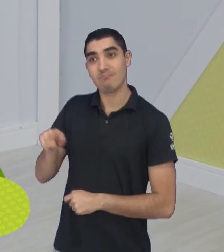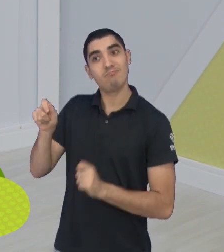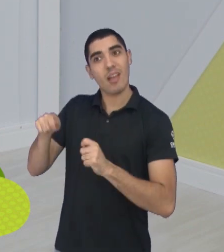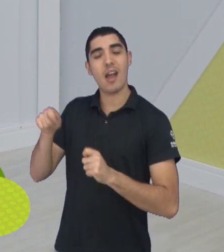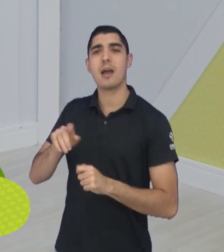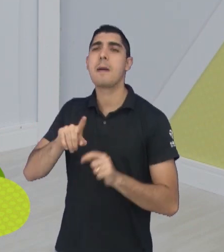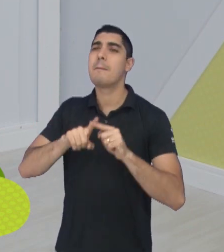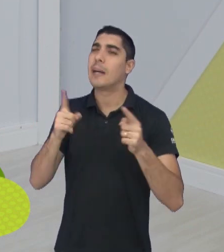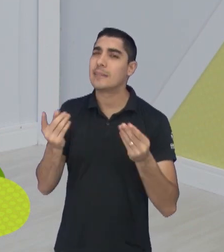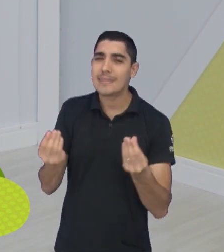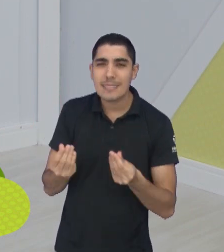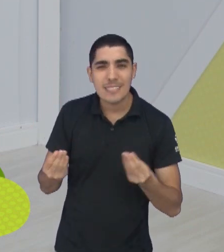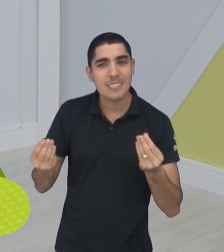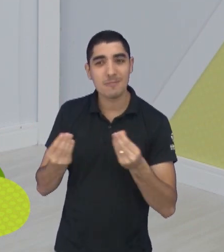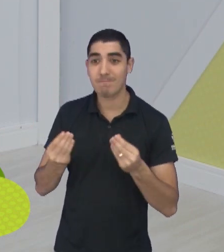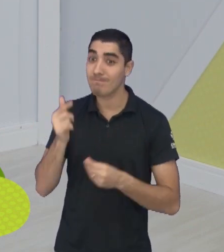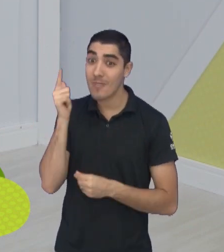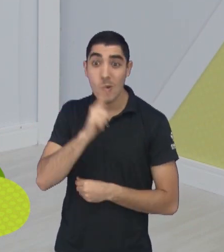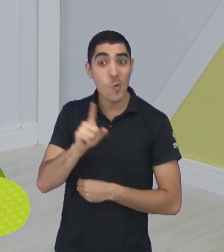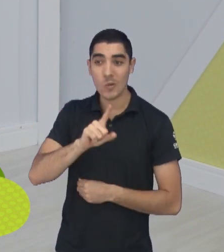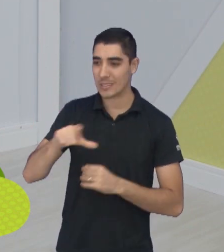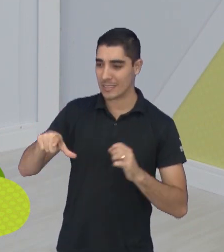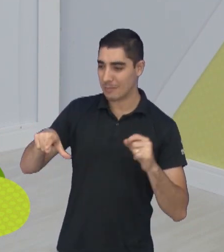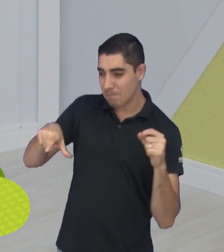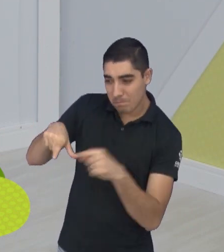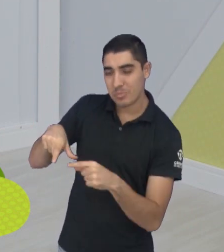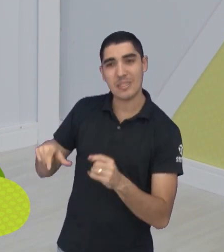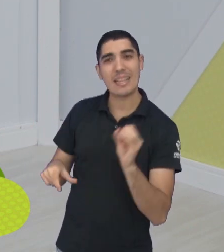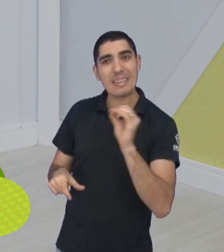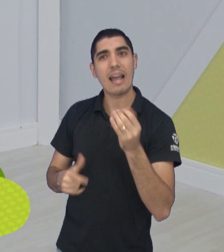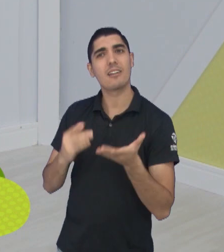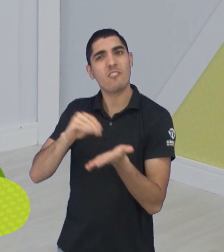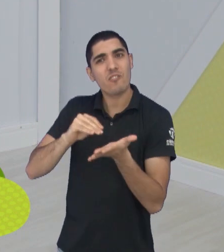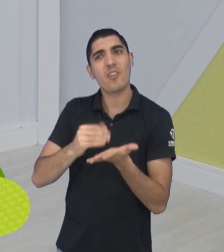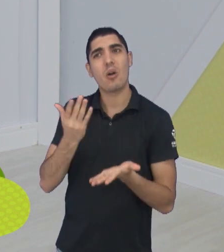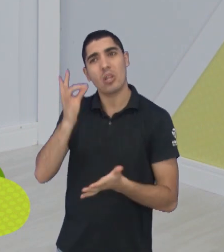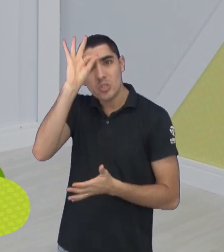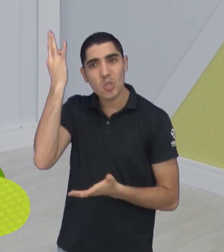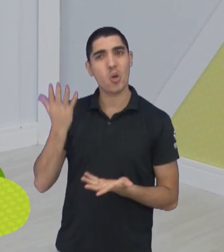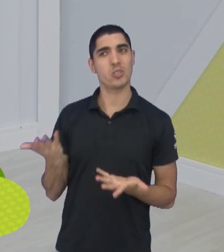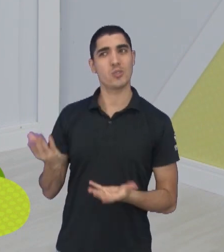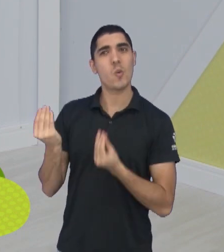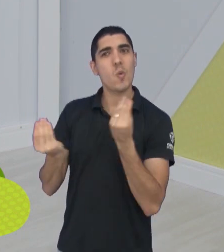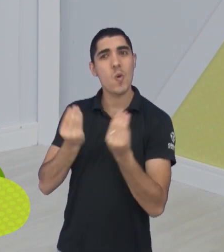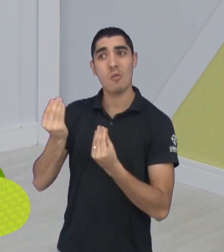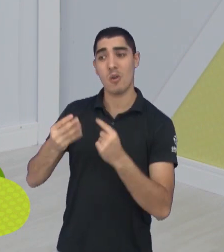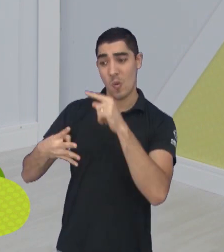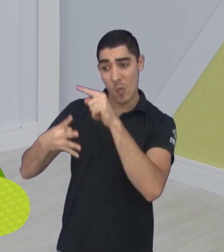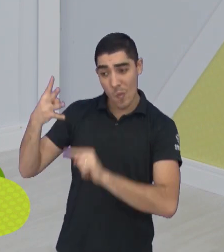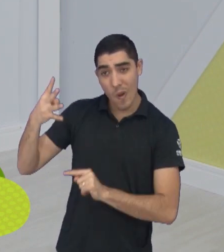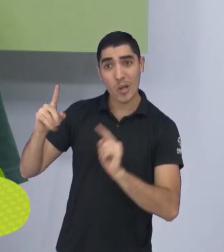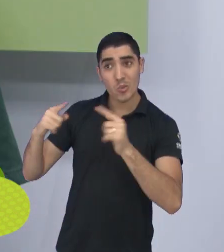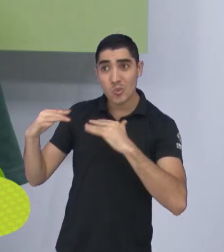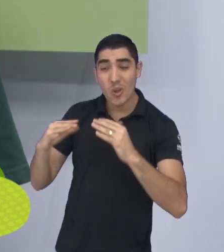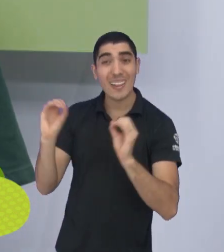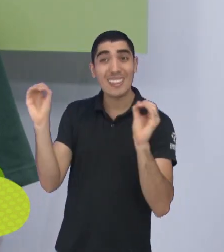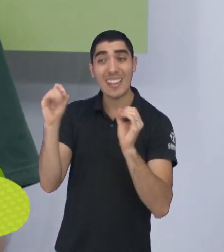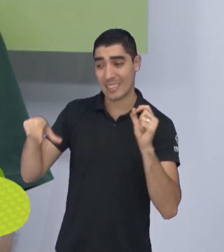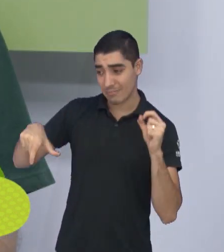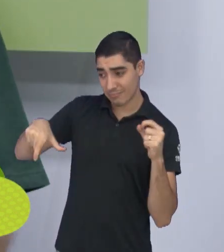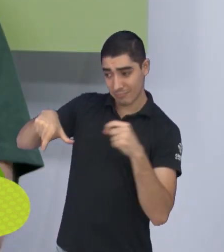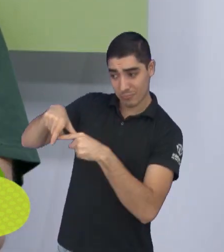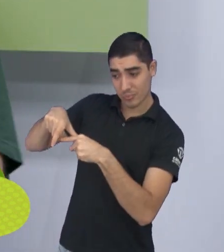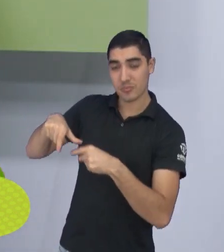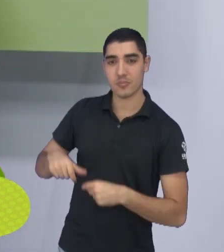sapo tá amarrado ali no no gol do São José que a bola não entra quatro jogos e quatro jogos sem balançar as redes é se a gente for